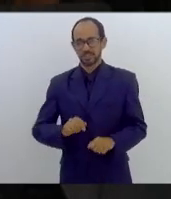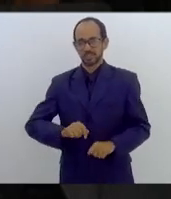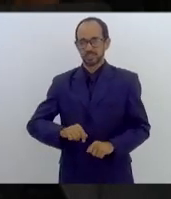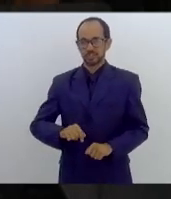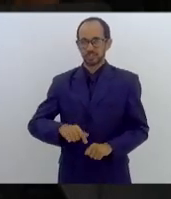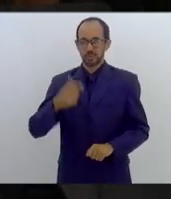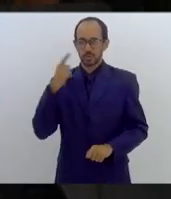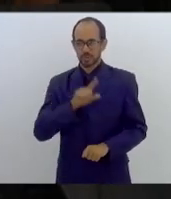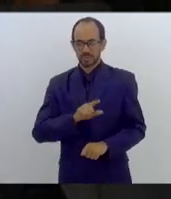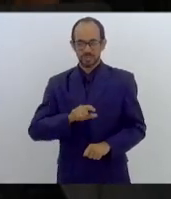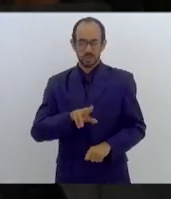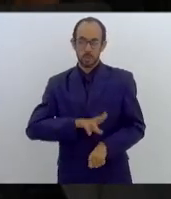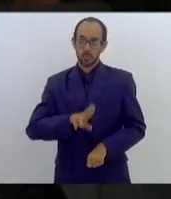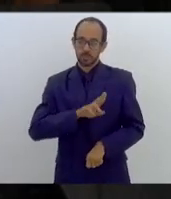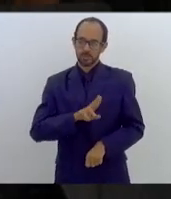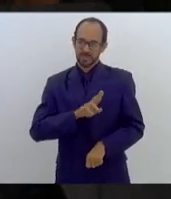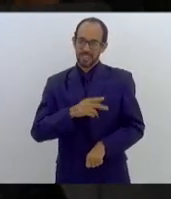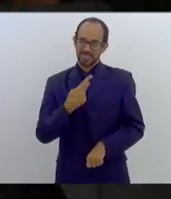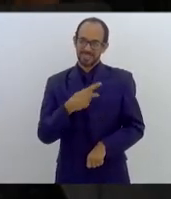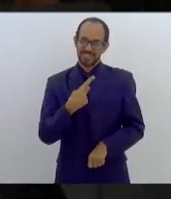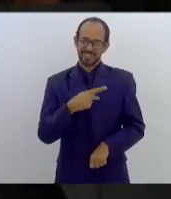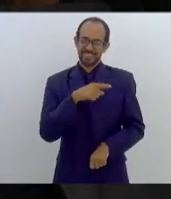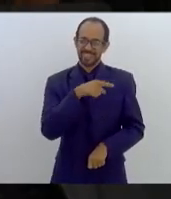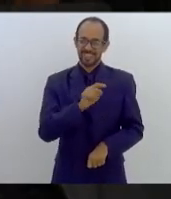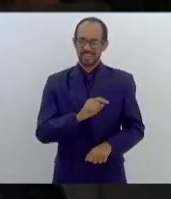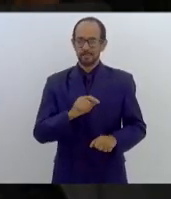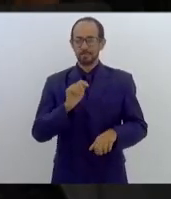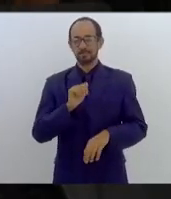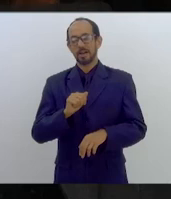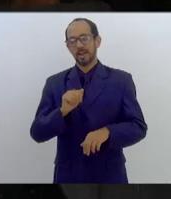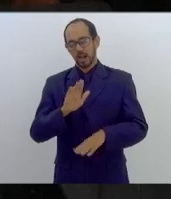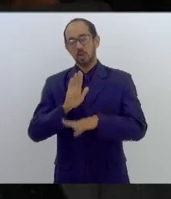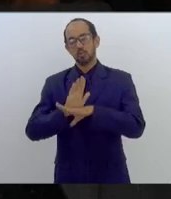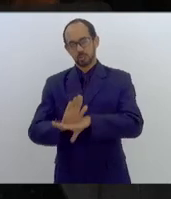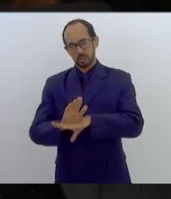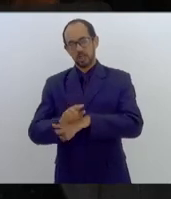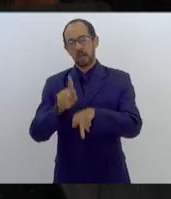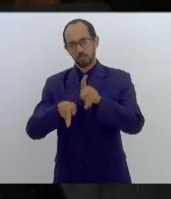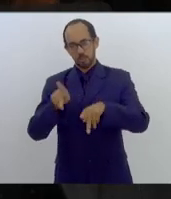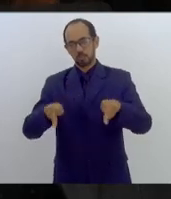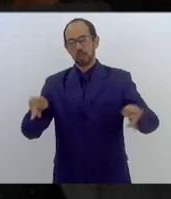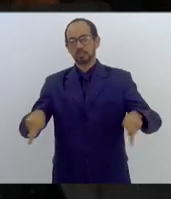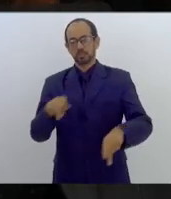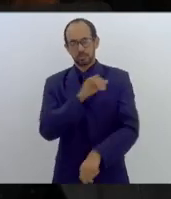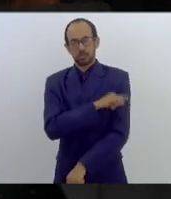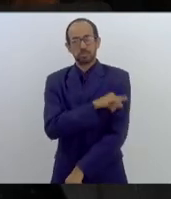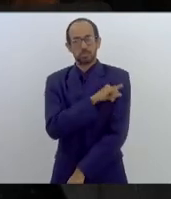tirar muito do Rodrigo a favor da nossa população fluminense.